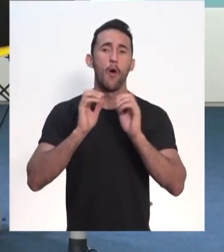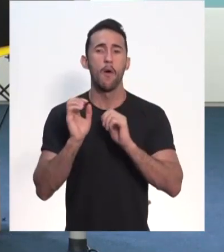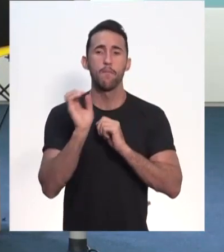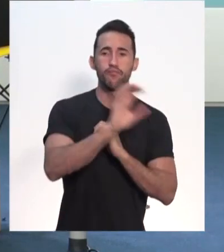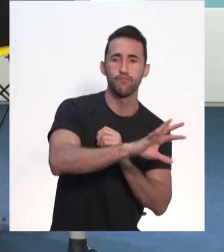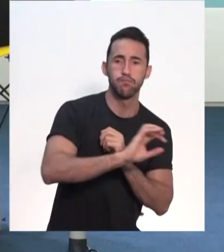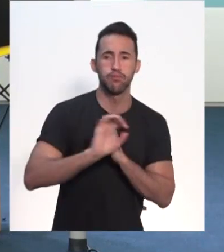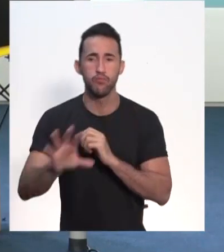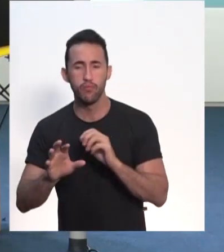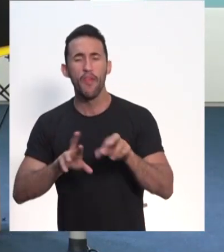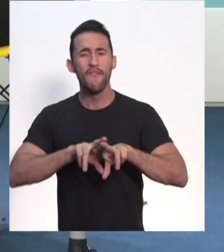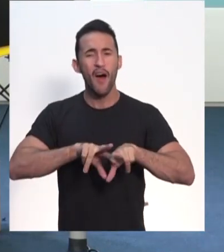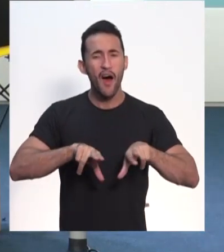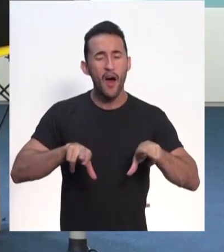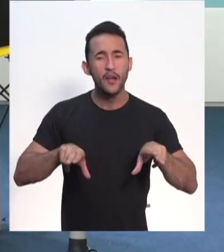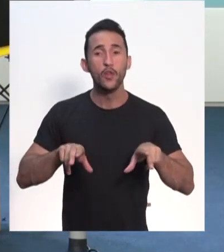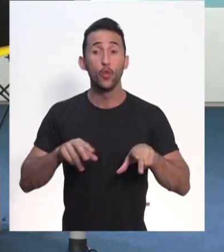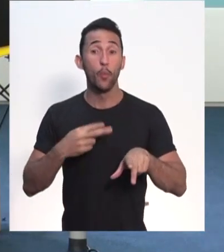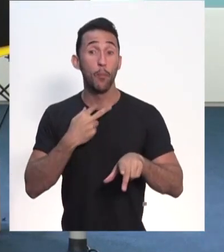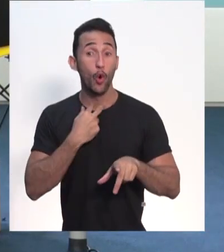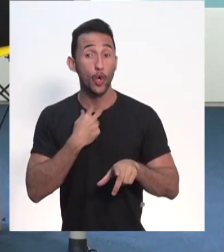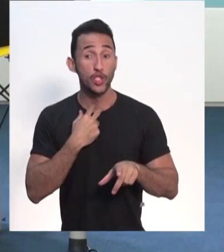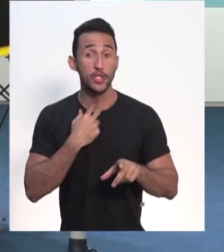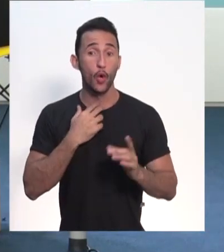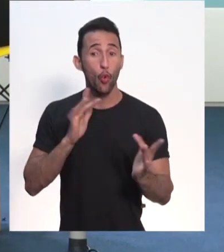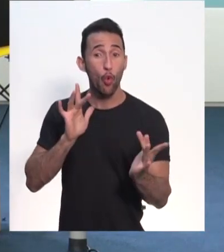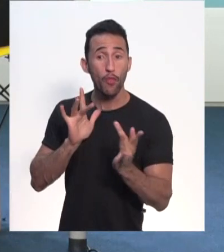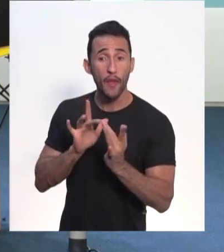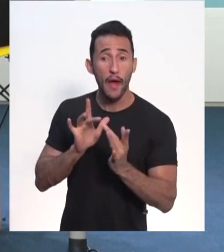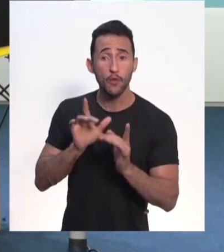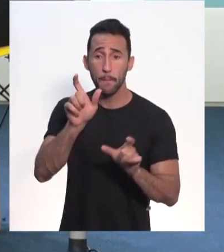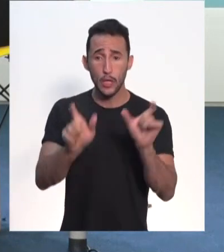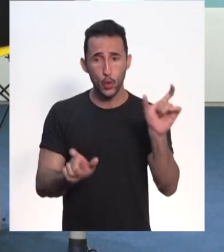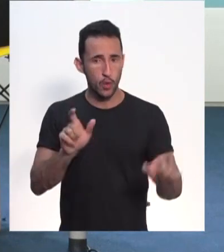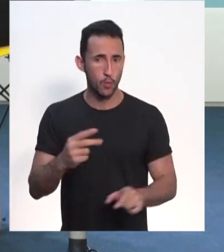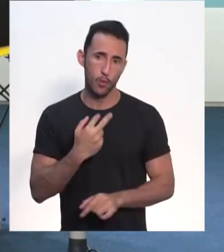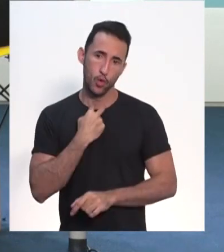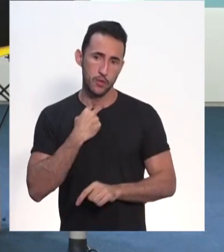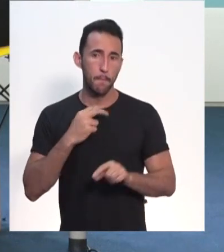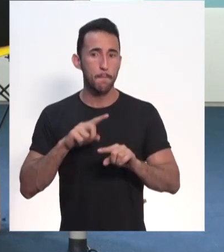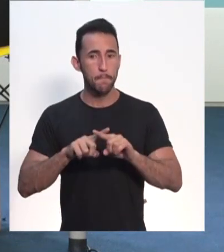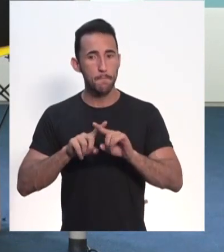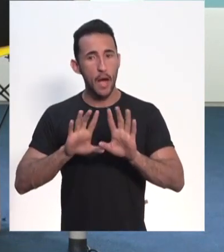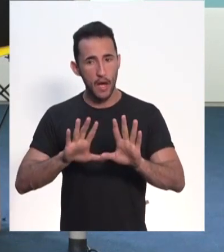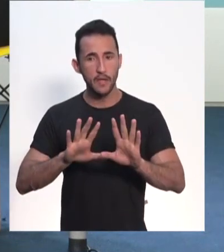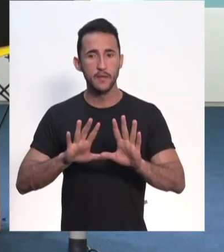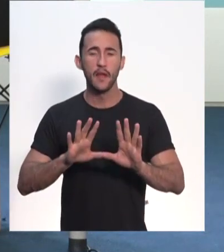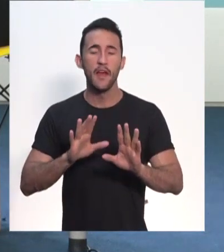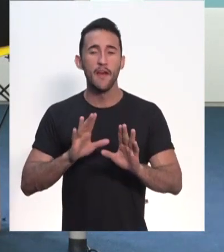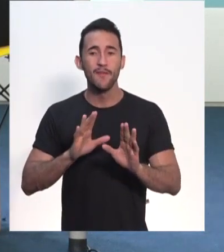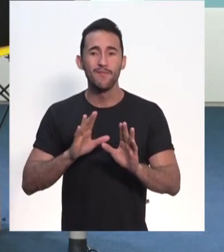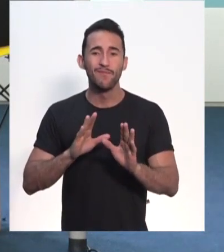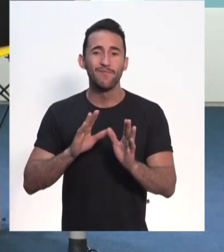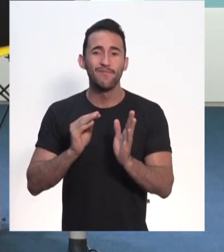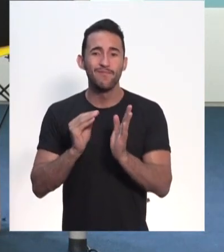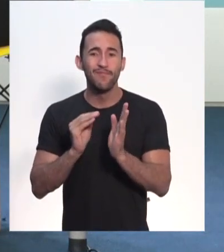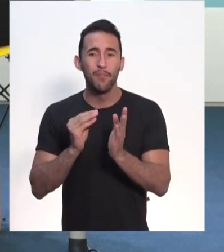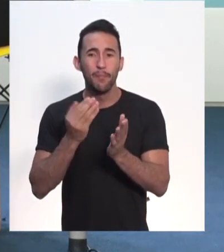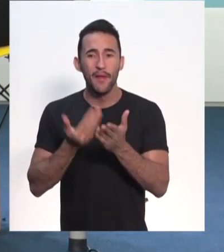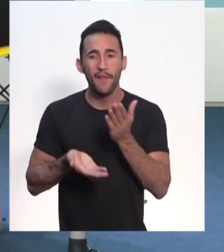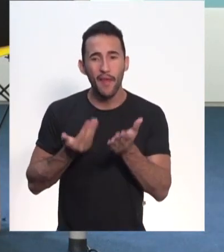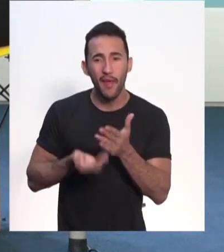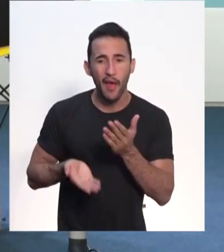nesse comecinho do ano. Então, vai depender até do quanto o professor conseguiu trabalhar o